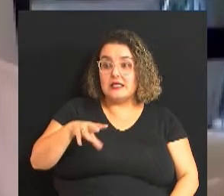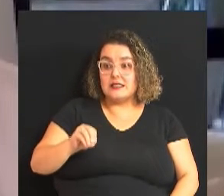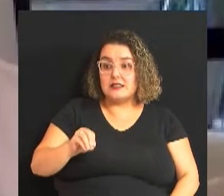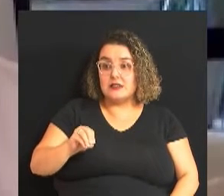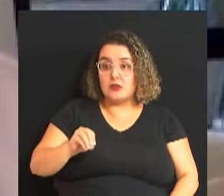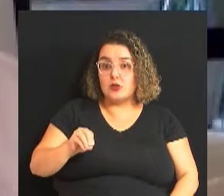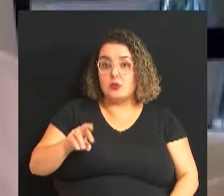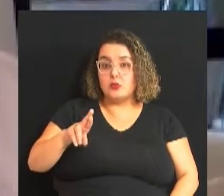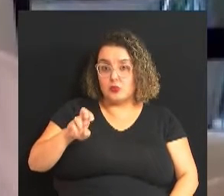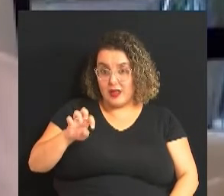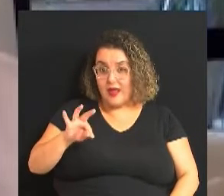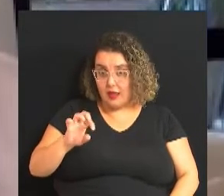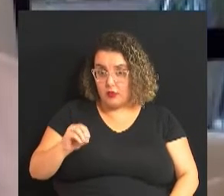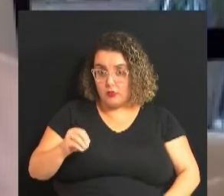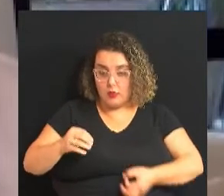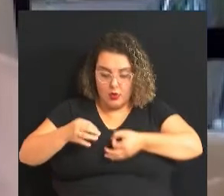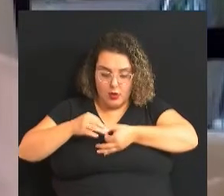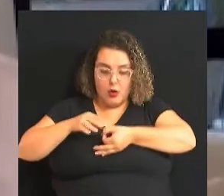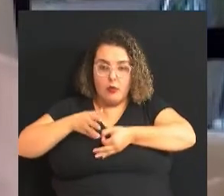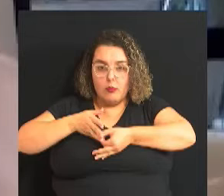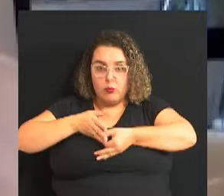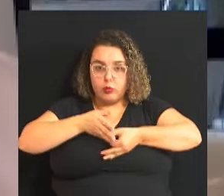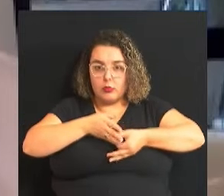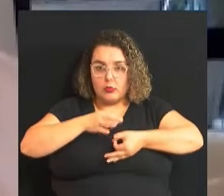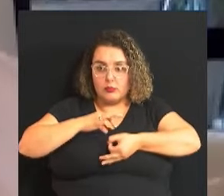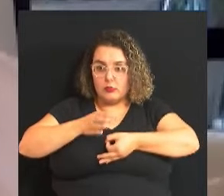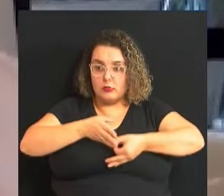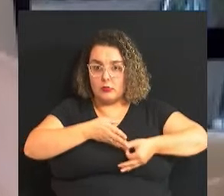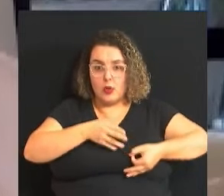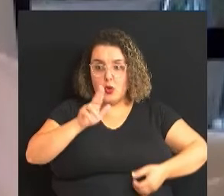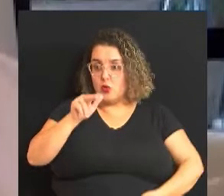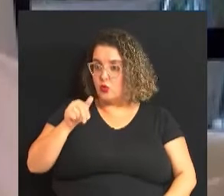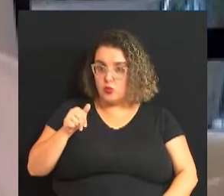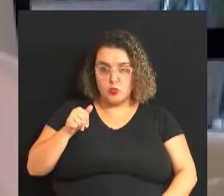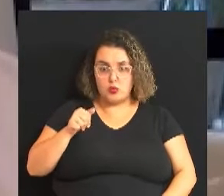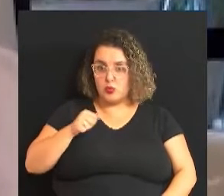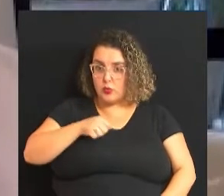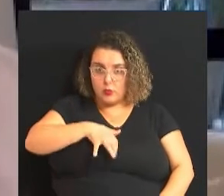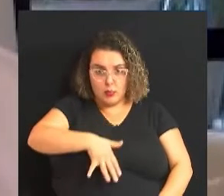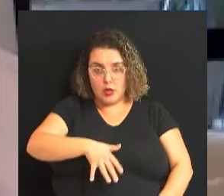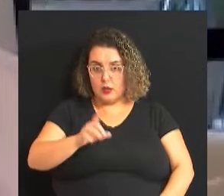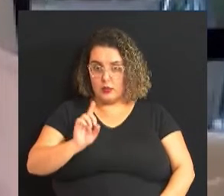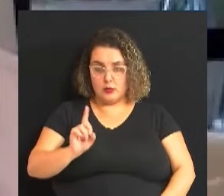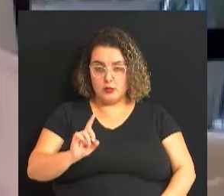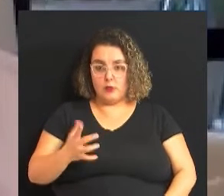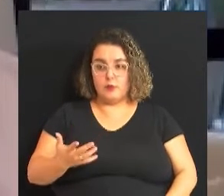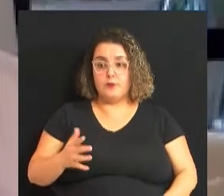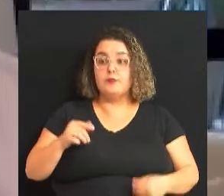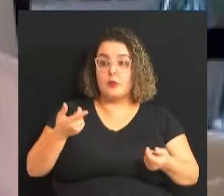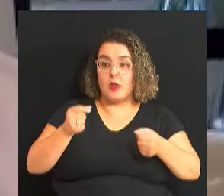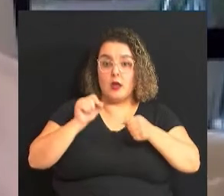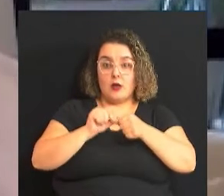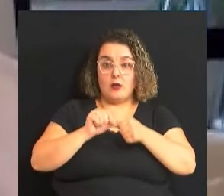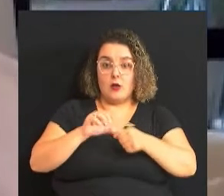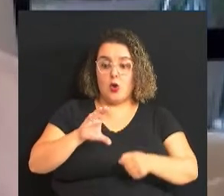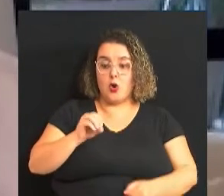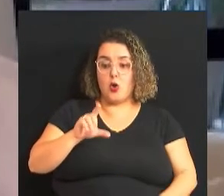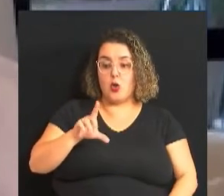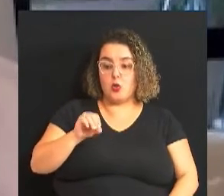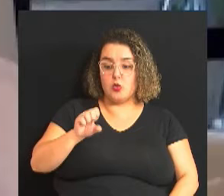da pessoa. Isso significa que ela nunca mais vai evacuar por baixo. Daí você faz uma